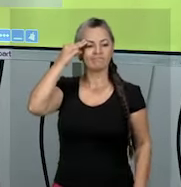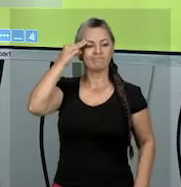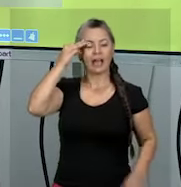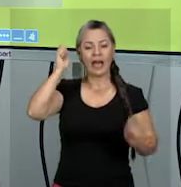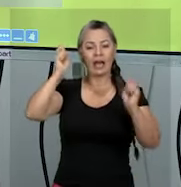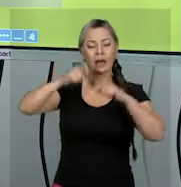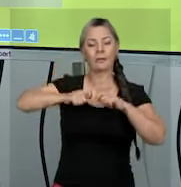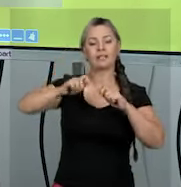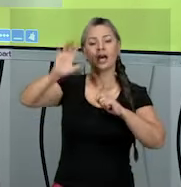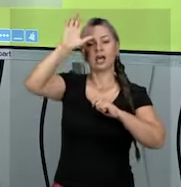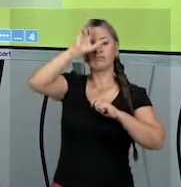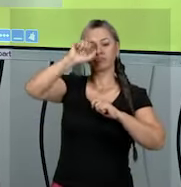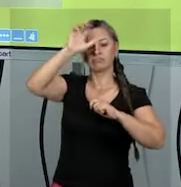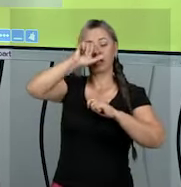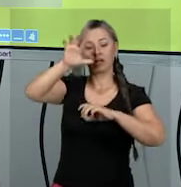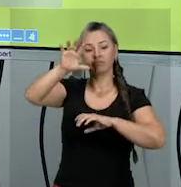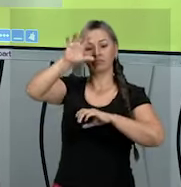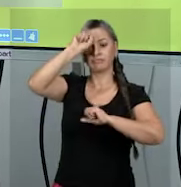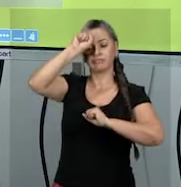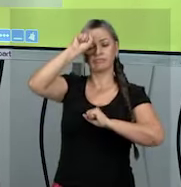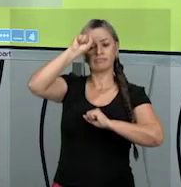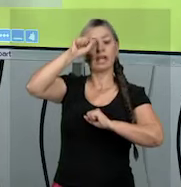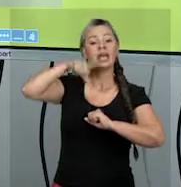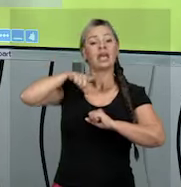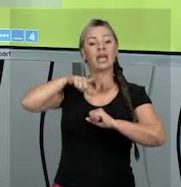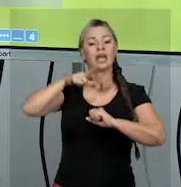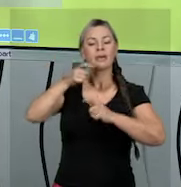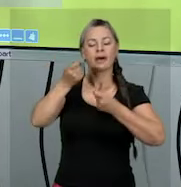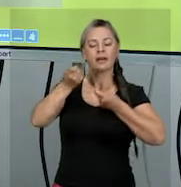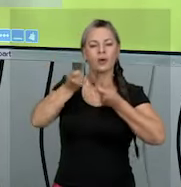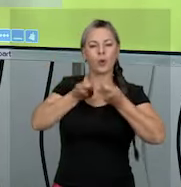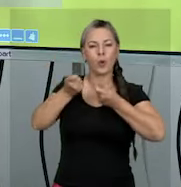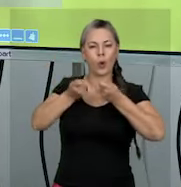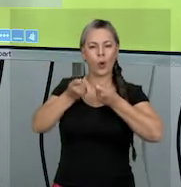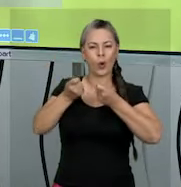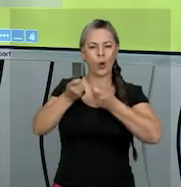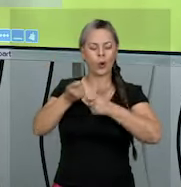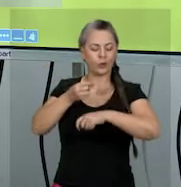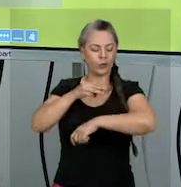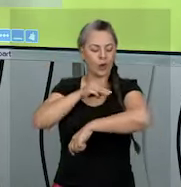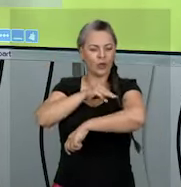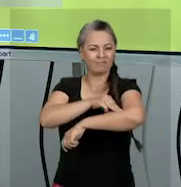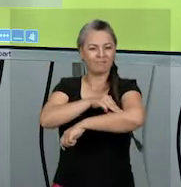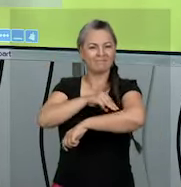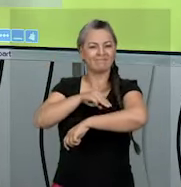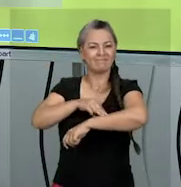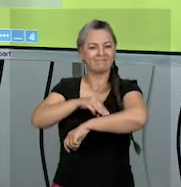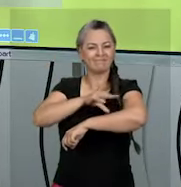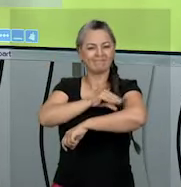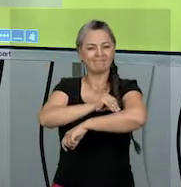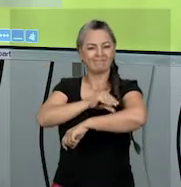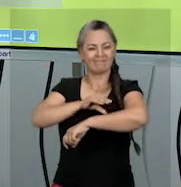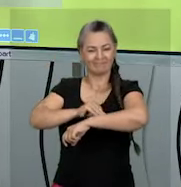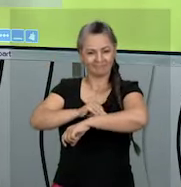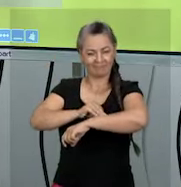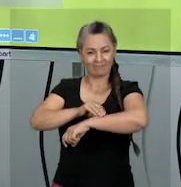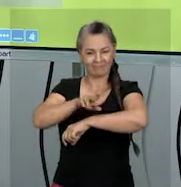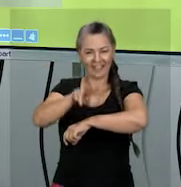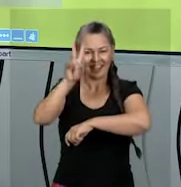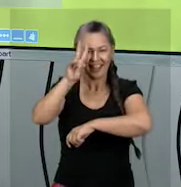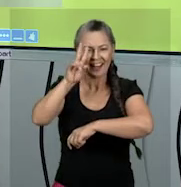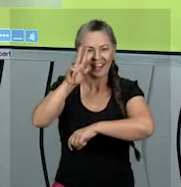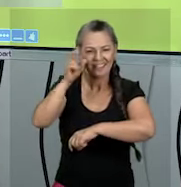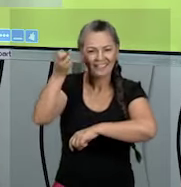controle voluntário dos músculos. Lembra na nossa aula passada que a gente falou que o nosso